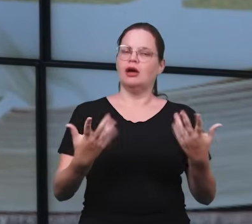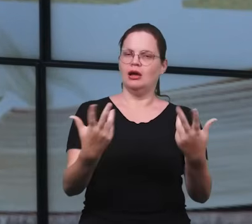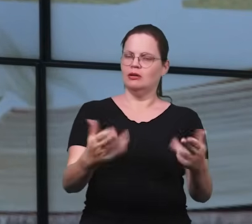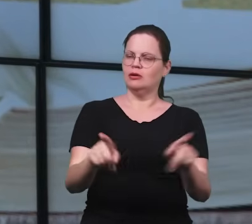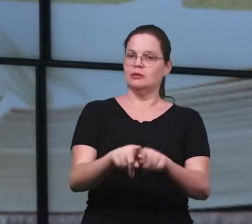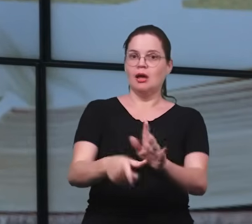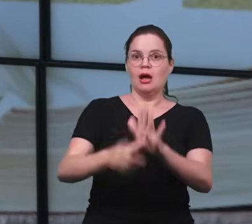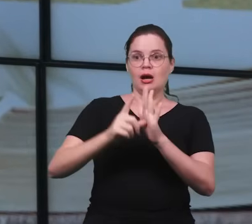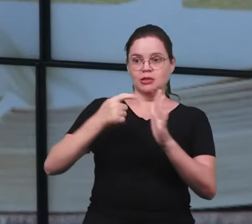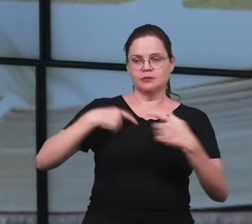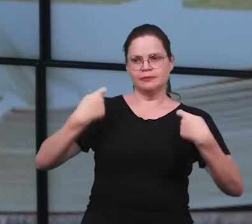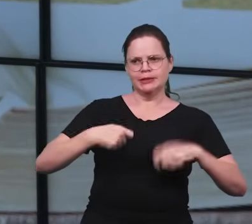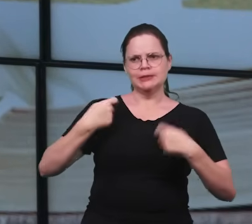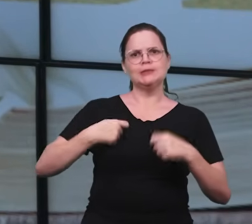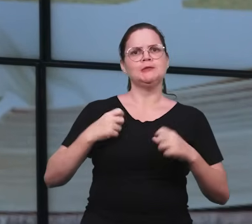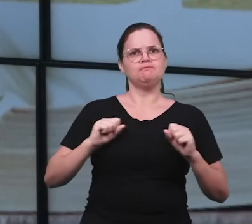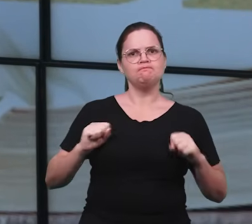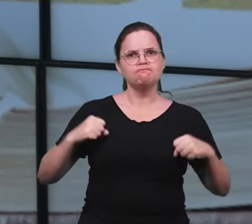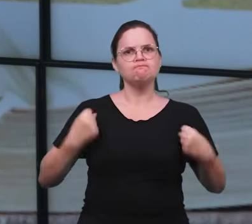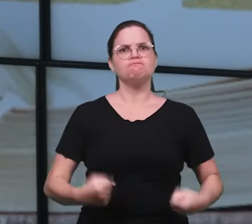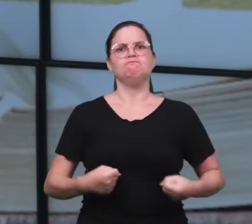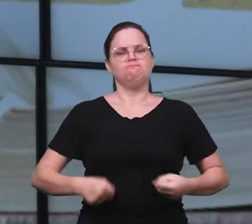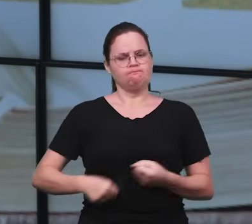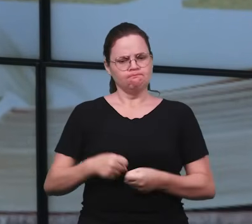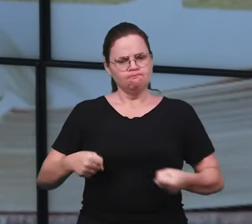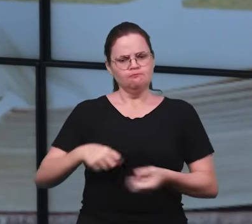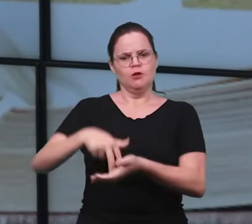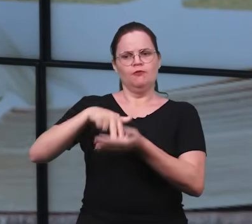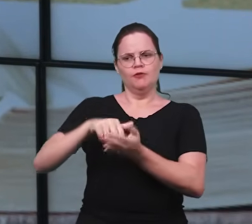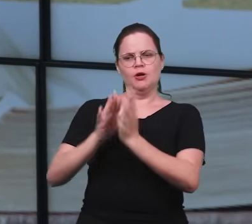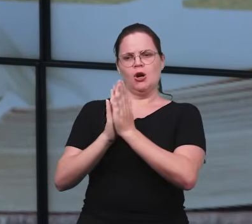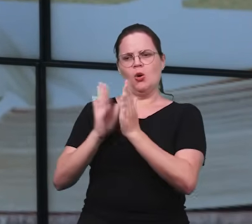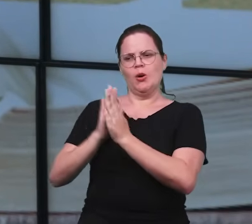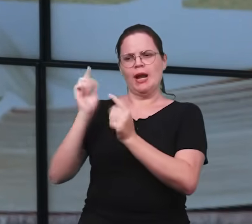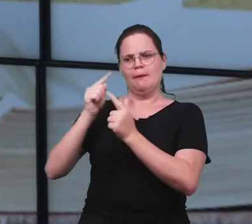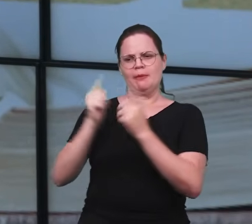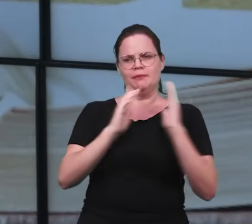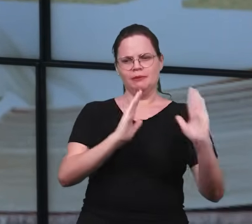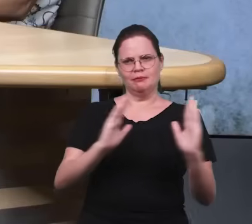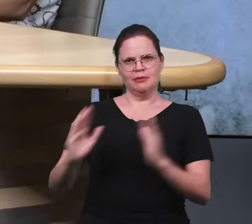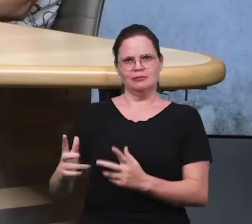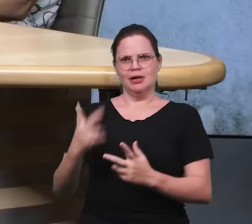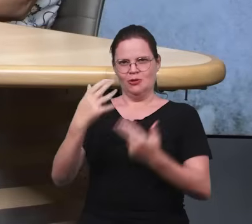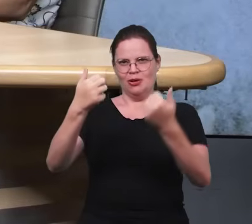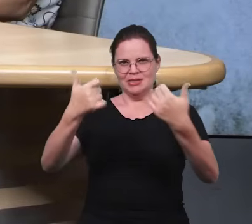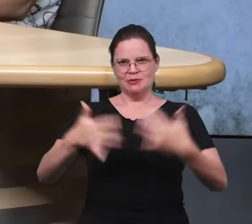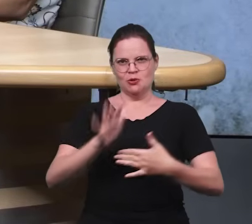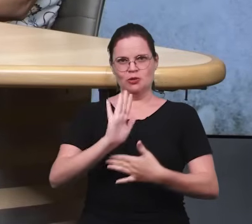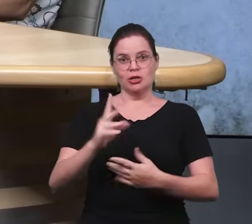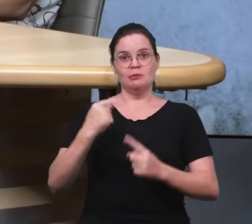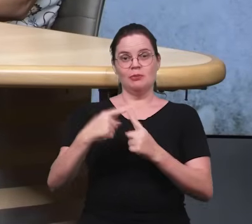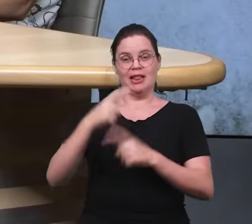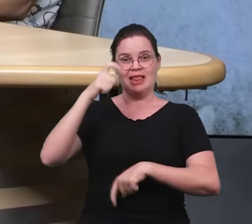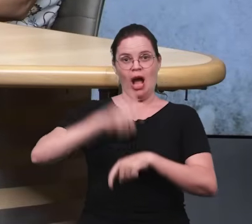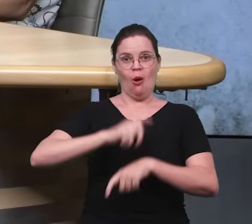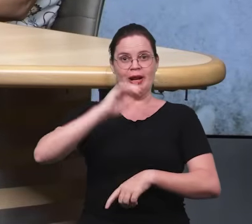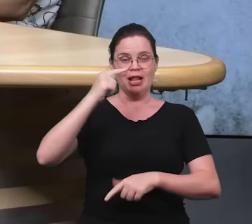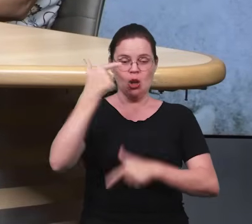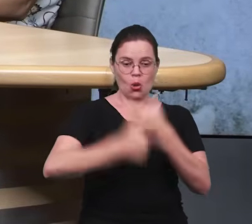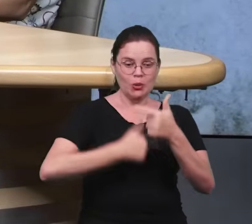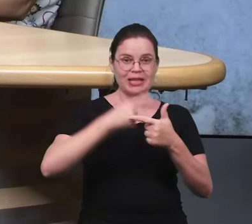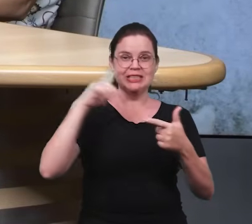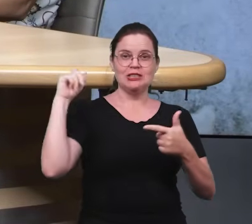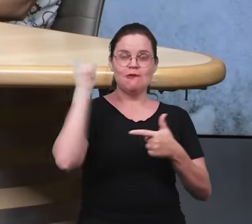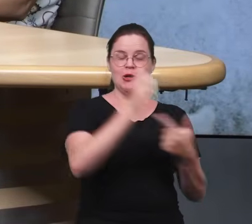vier a tempestade, nós já estamos fortalecidos no Senhor, né? A palavra do Senhor fala, fortalecei-vos no Senhor. E se